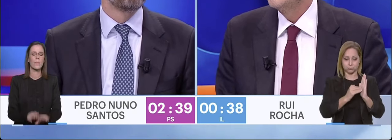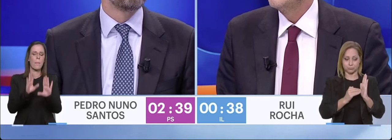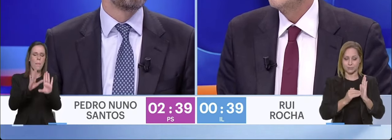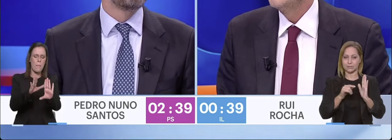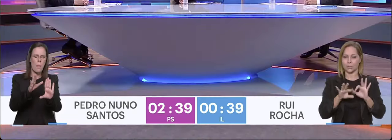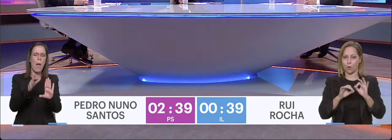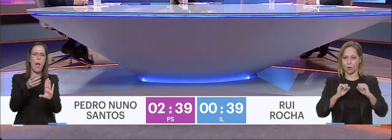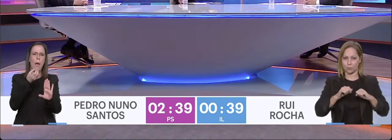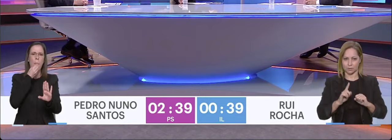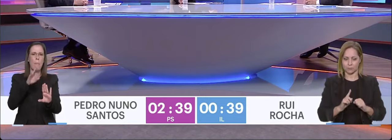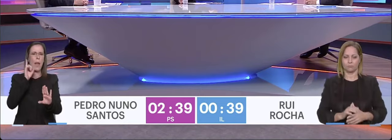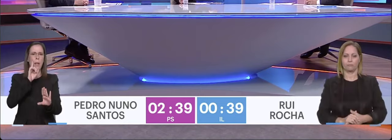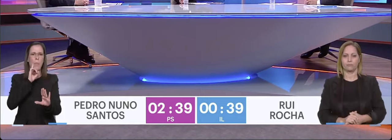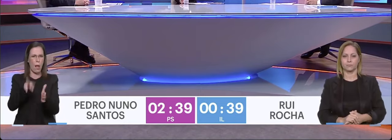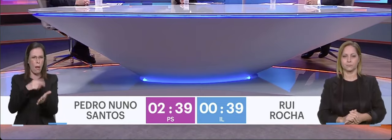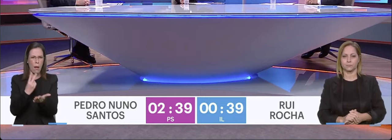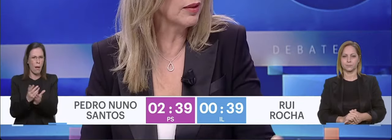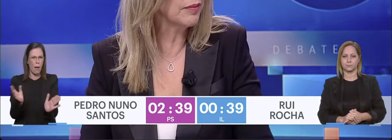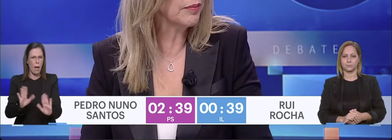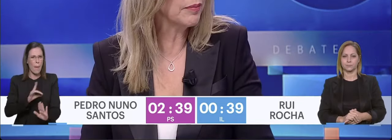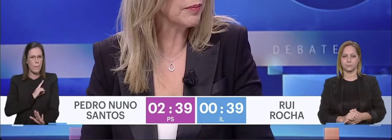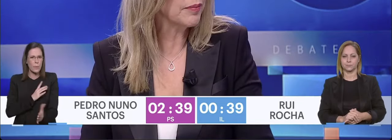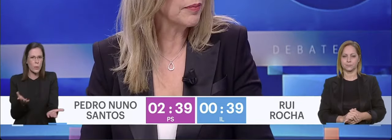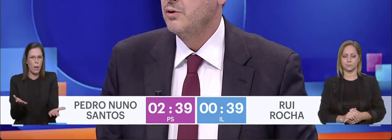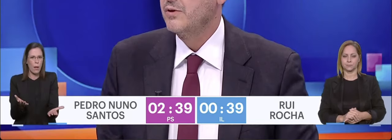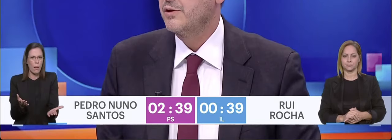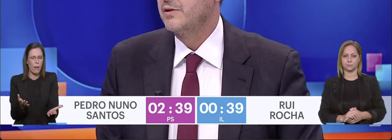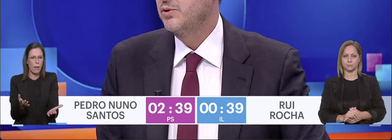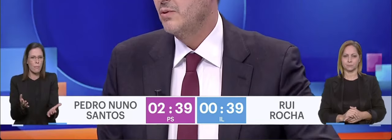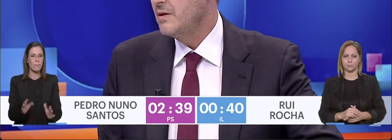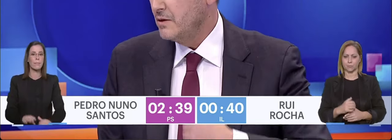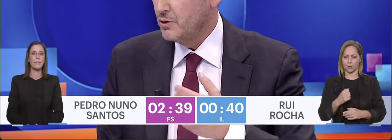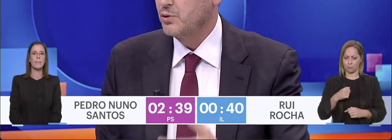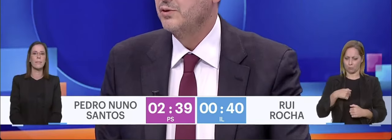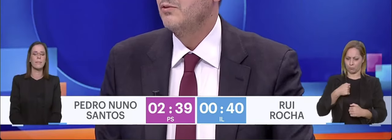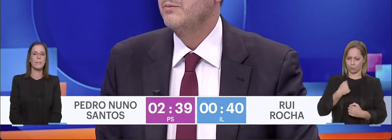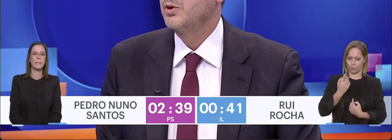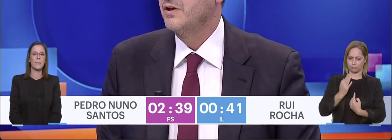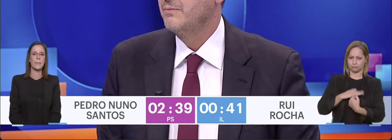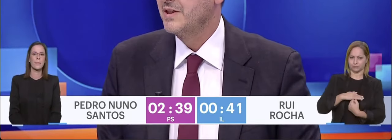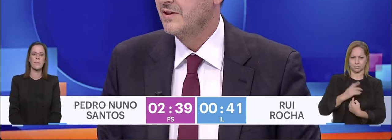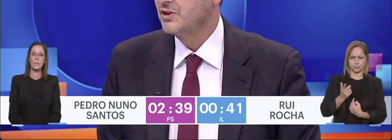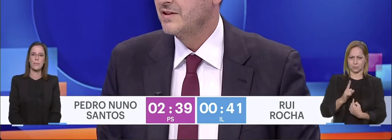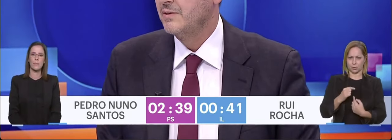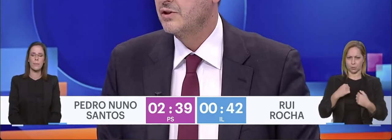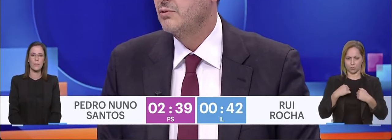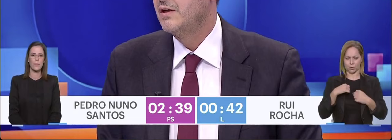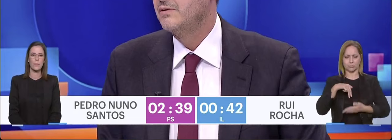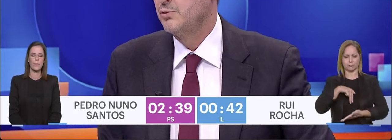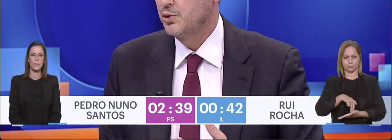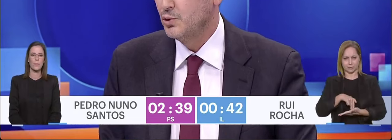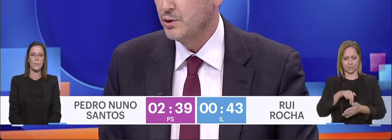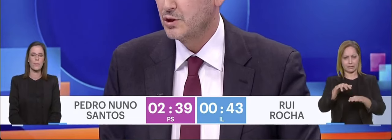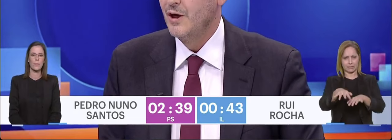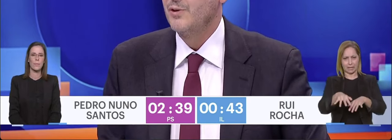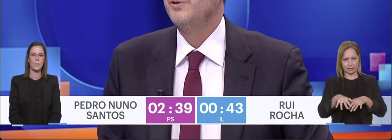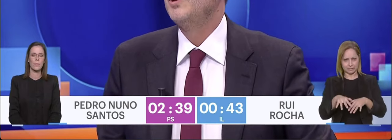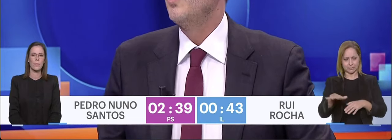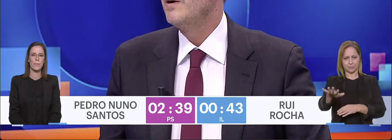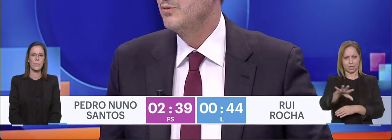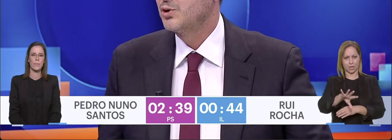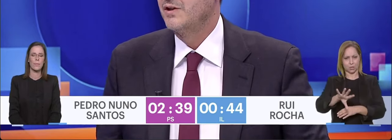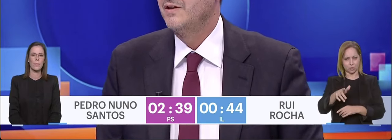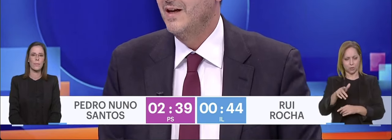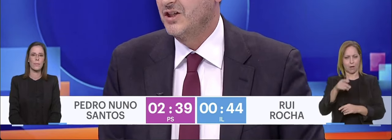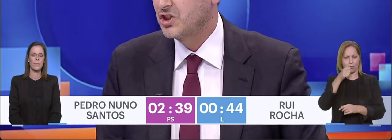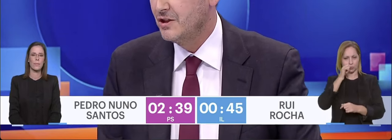mas o partido perdeu relevância isso não é uma derrota também pessoal não não há nenhuma derrota pessoal nós continuamos eh presentes na Assembleia Regional dos Açores